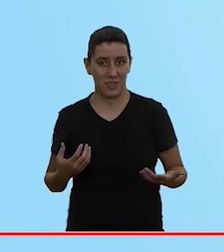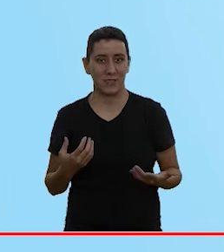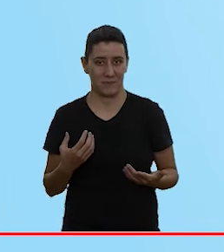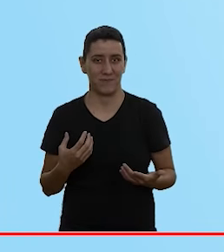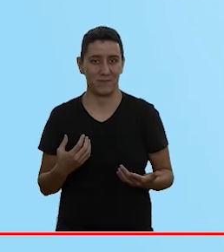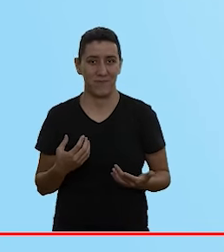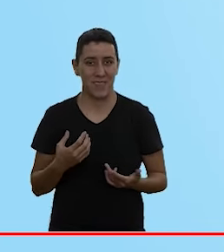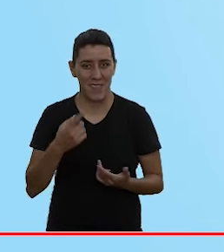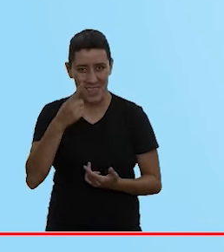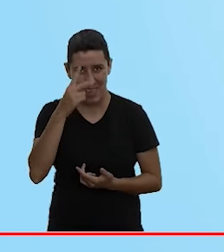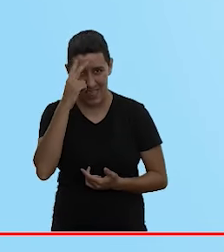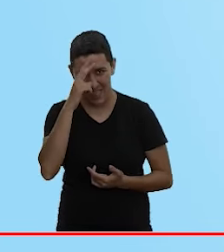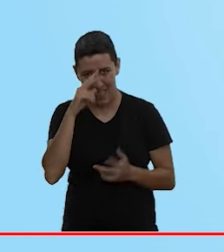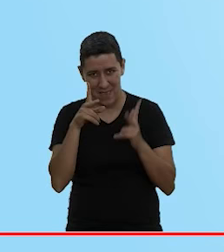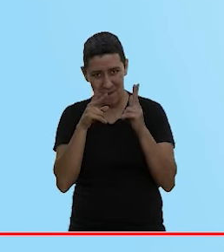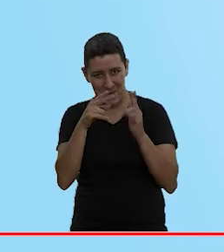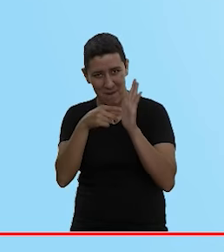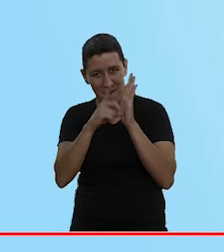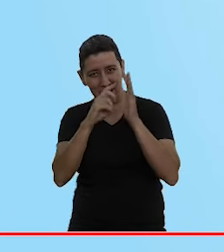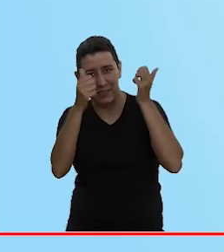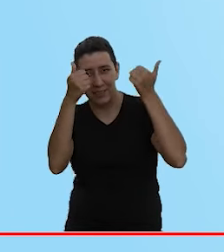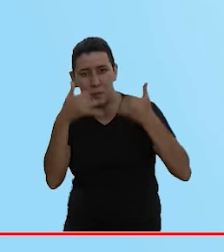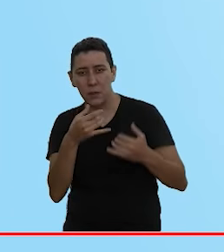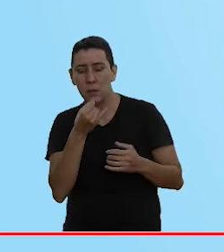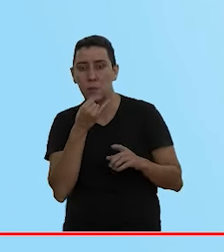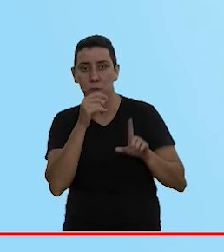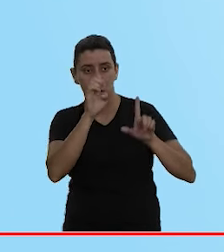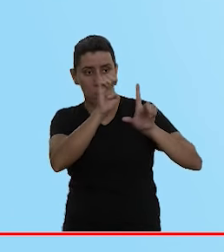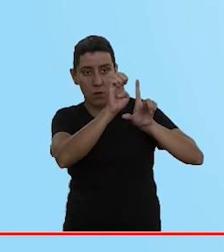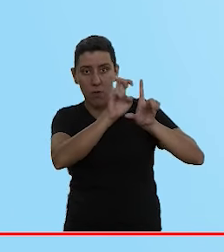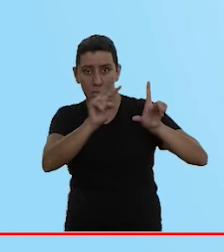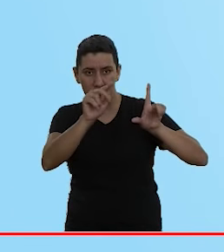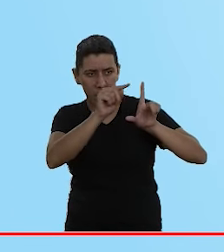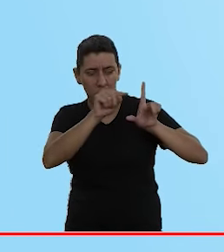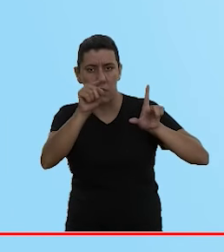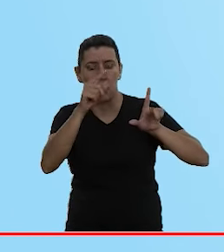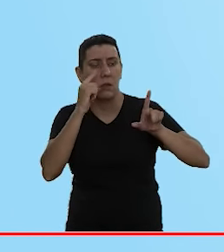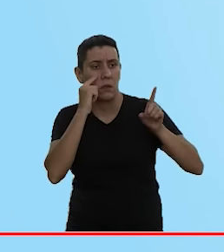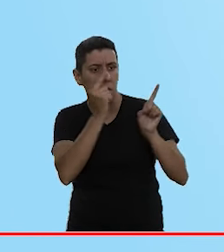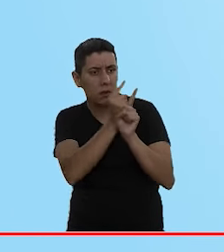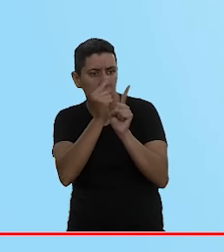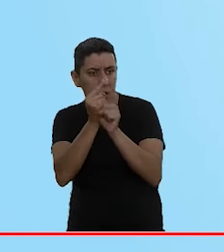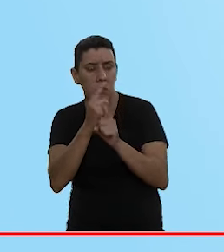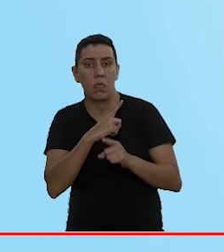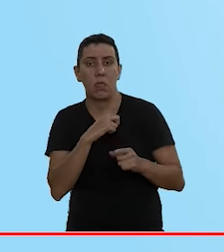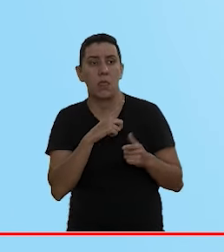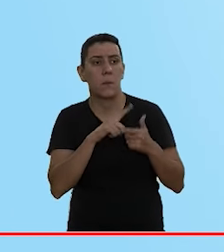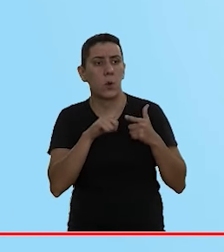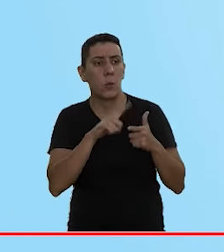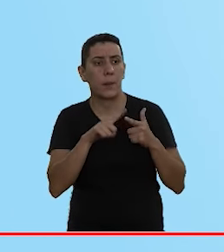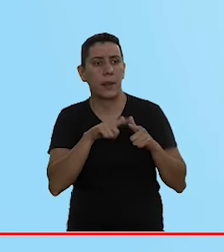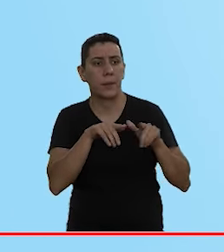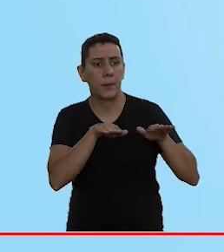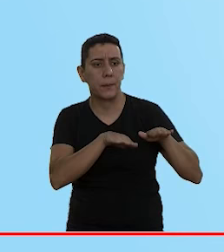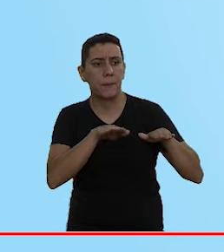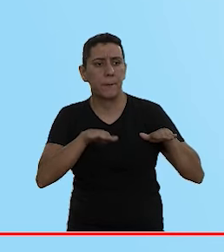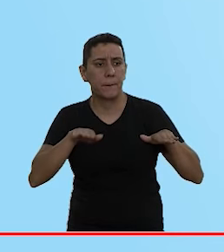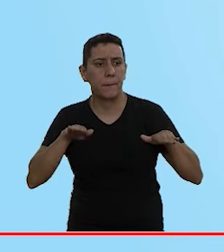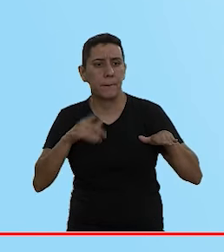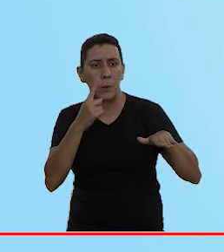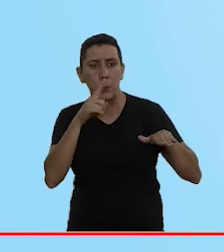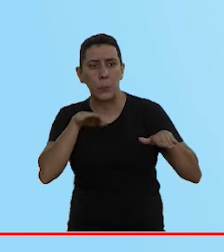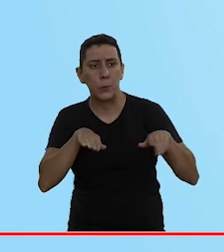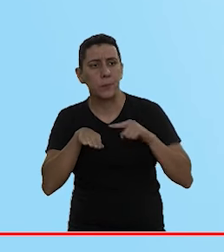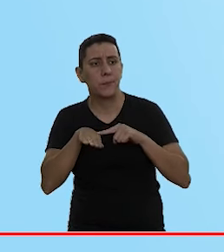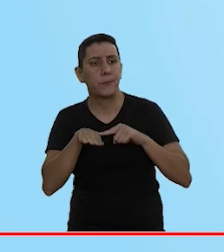olha a curva IV de uma string, se você sombrear só um módulo, você está afetando toda a string, então você está afetando toda aquela cadeia de